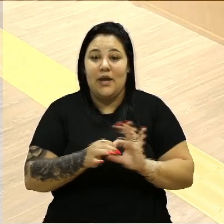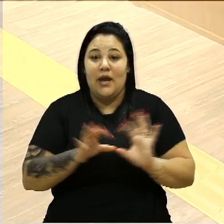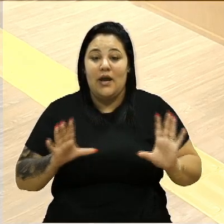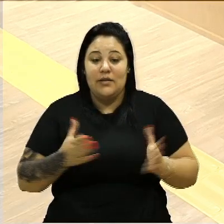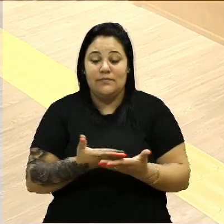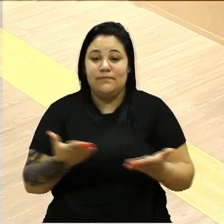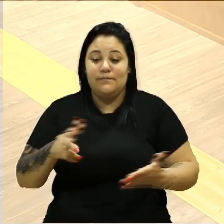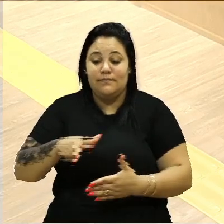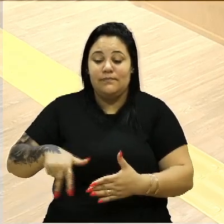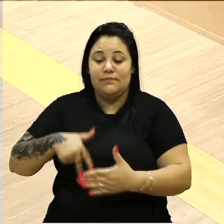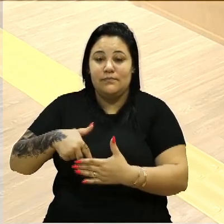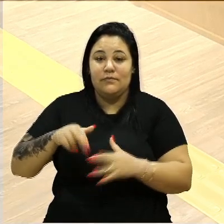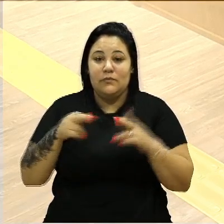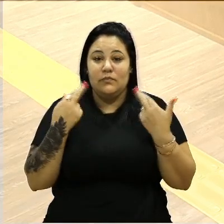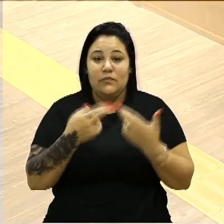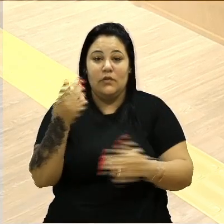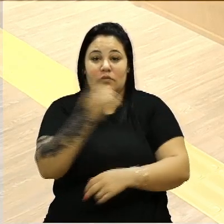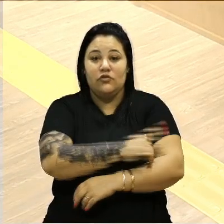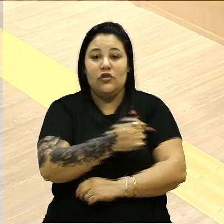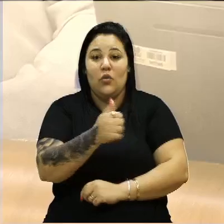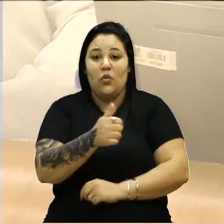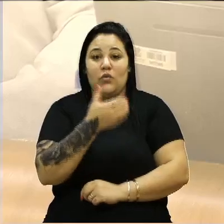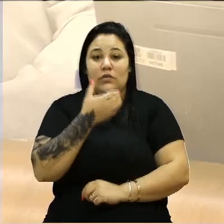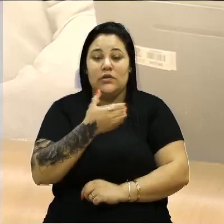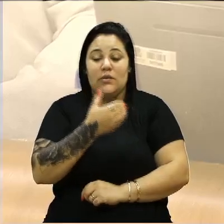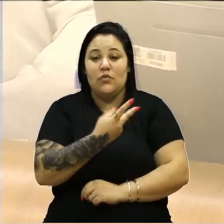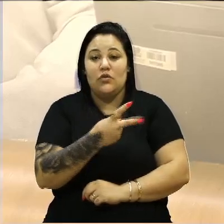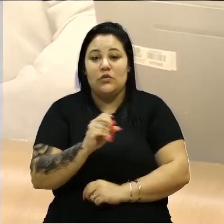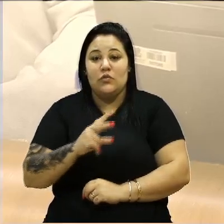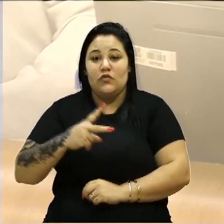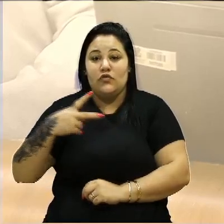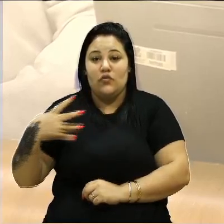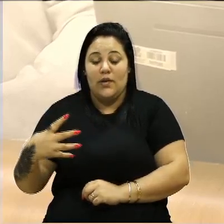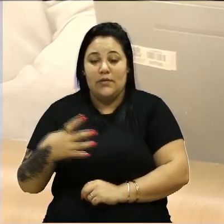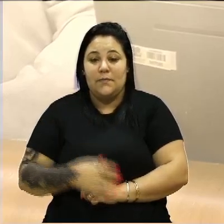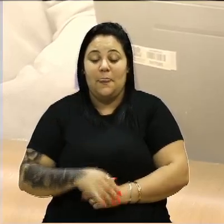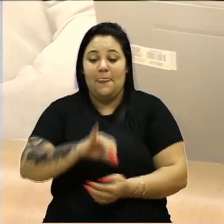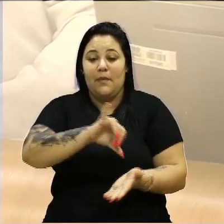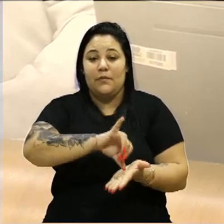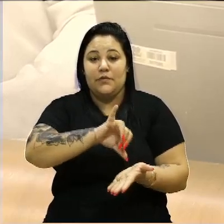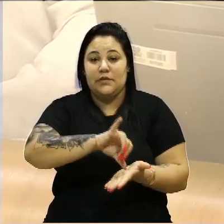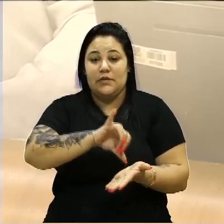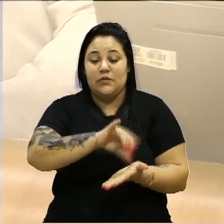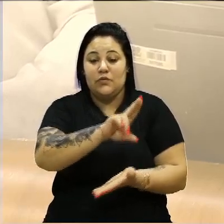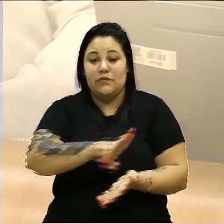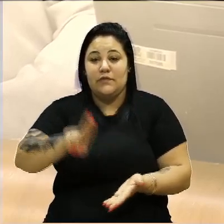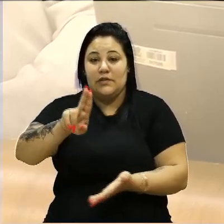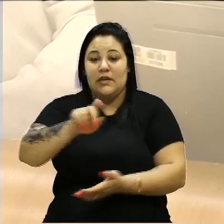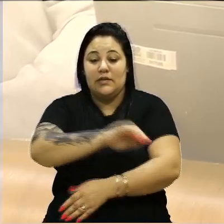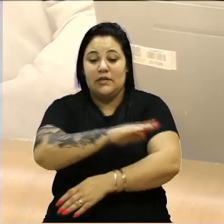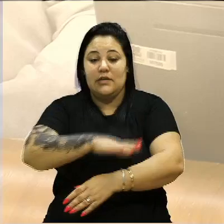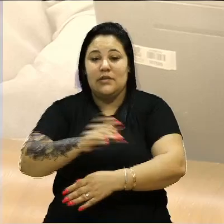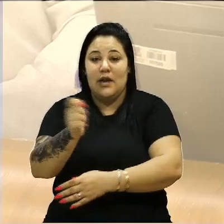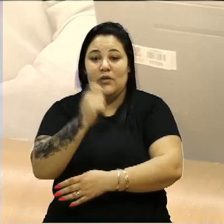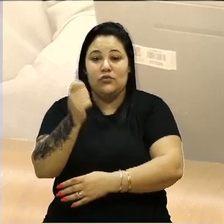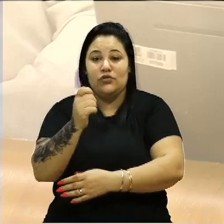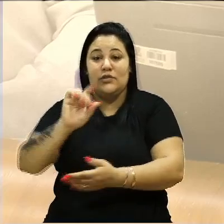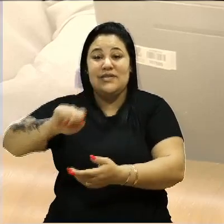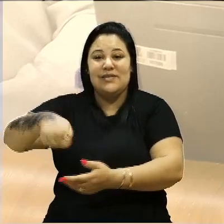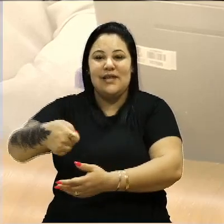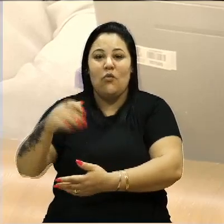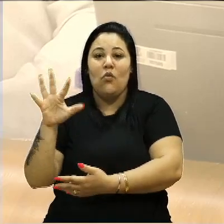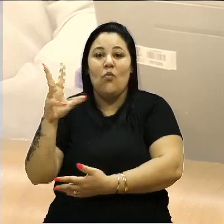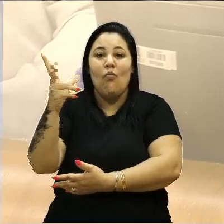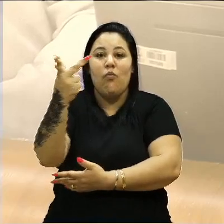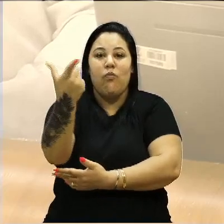Livre em sessão ordinária do dia 11 de dezembro de 2024 para o Centro Universitário da Serra Gaúcha, com o objetivo de explanação, fomento